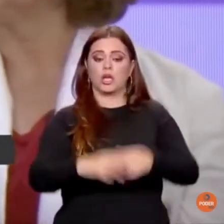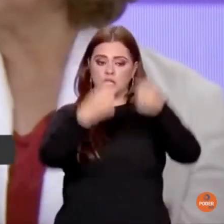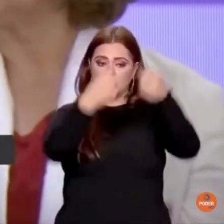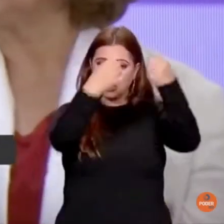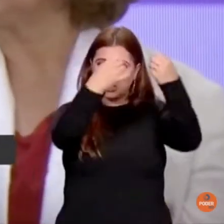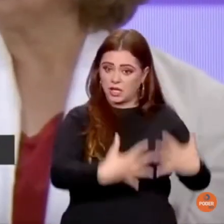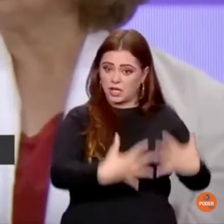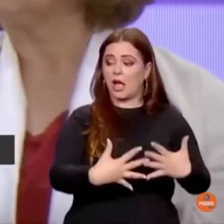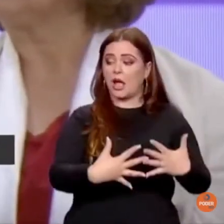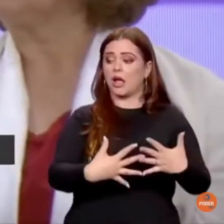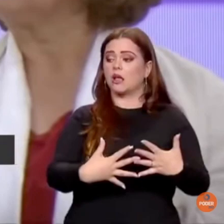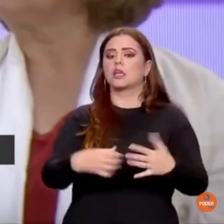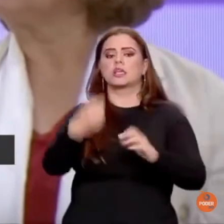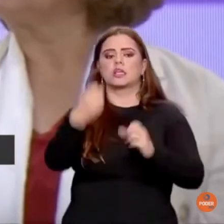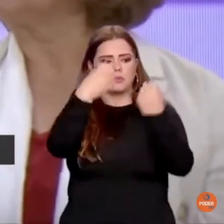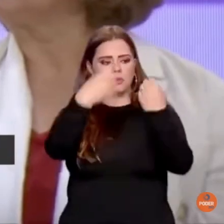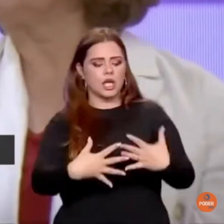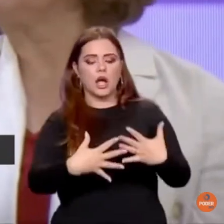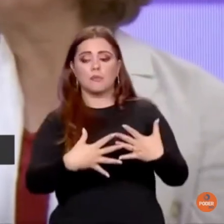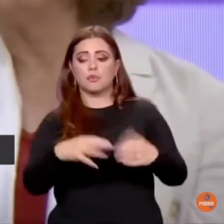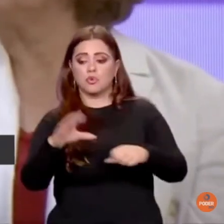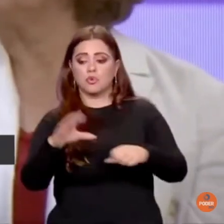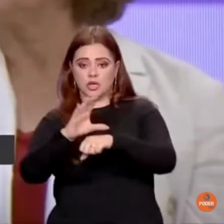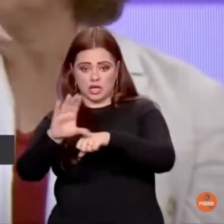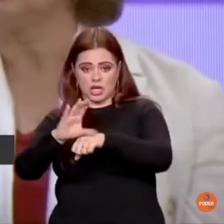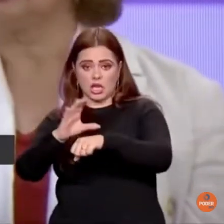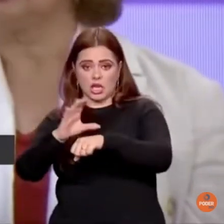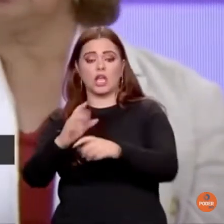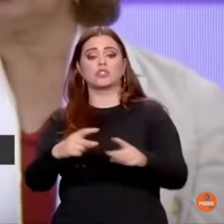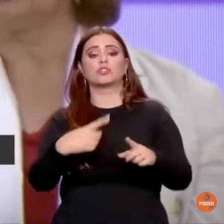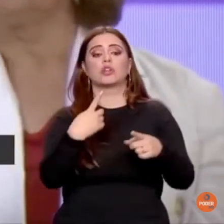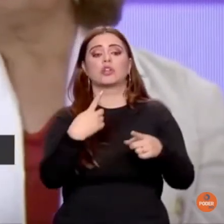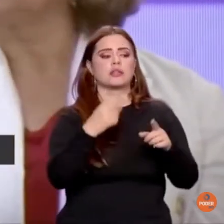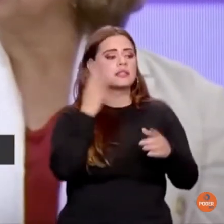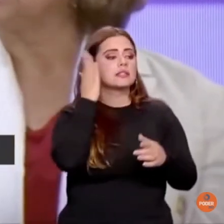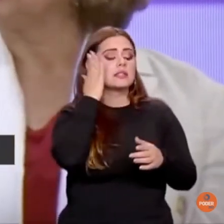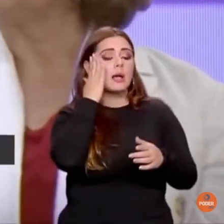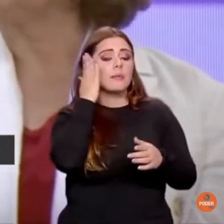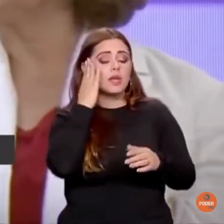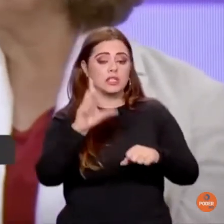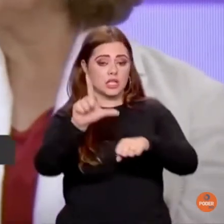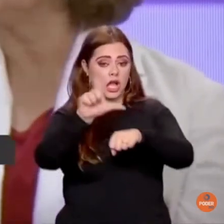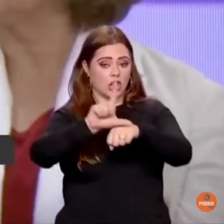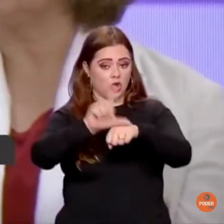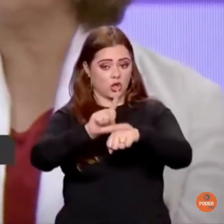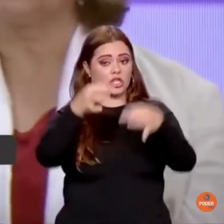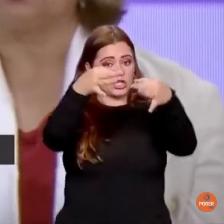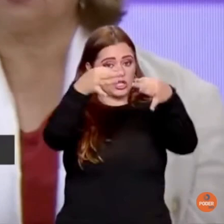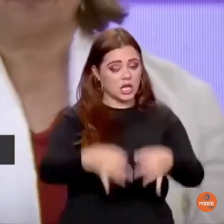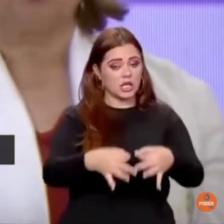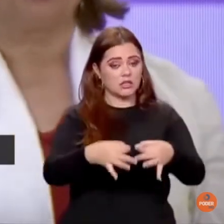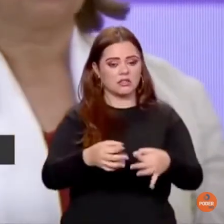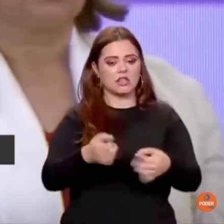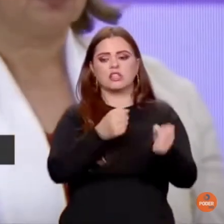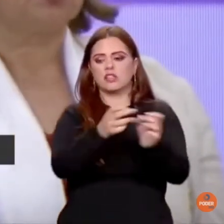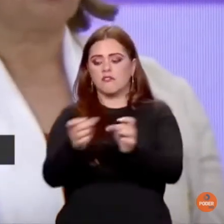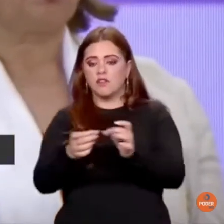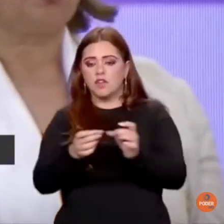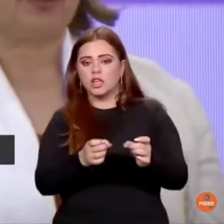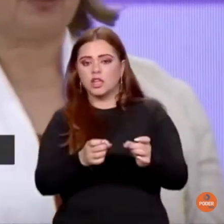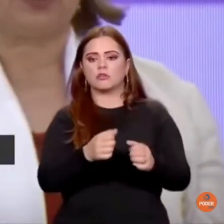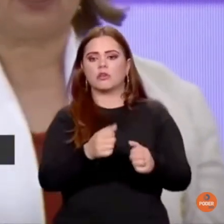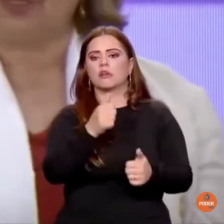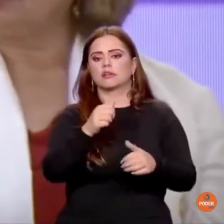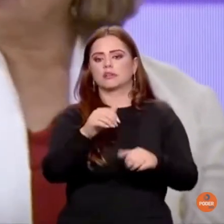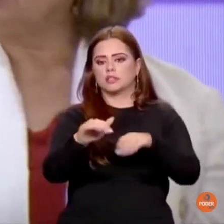vão ter que se explicar para os seus clientes que vai comprar uma roupa e vai querer saber se aquela loja está tratando igual, se está vendendo um sapato, se está vendendo um